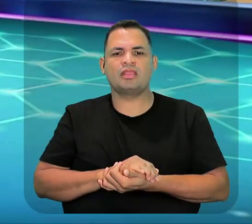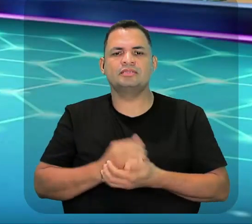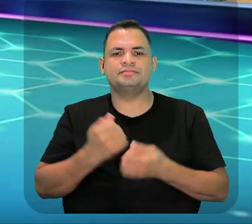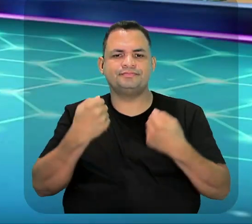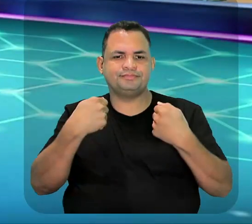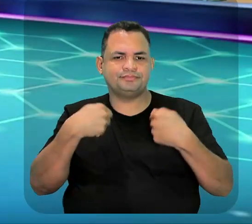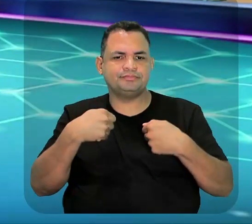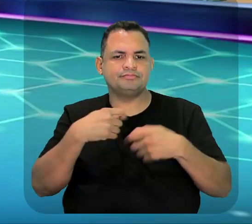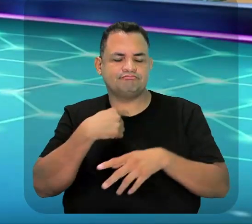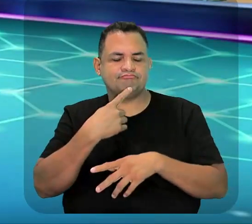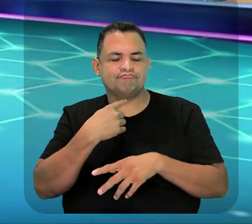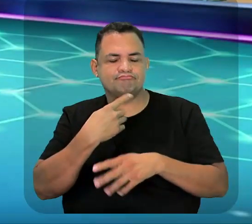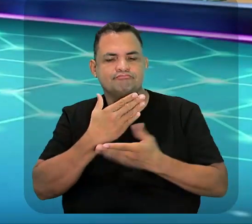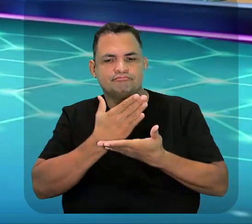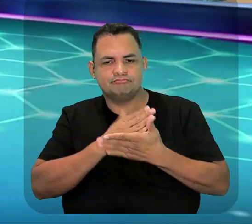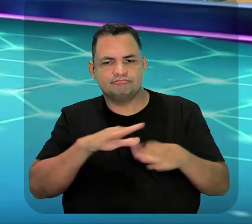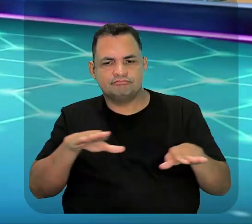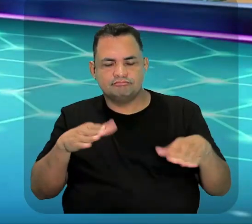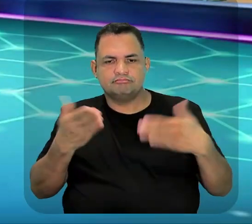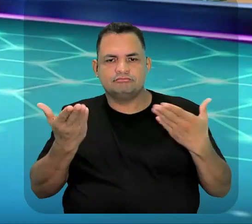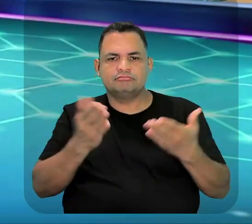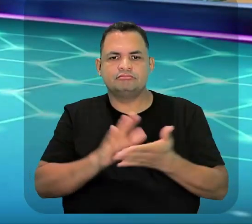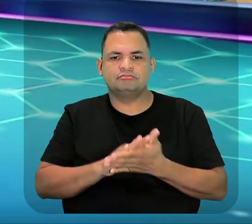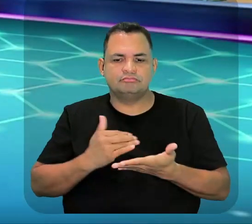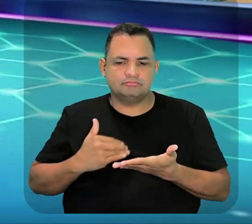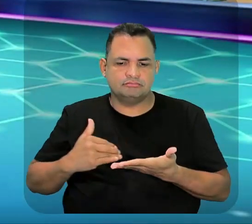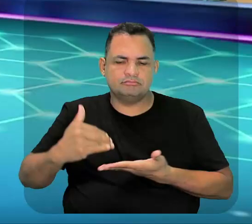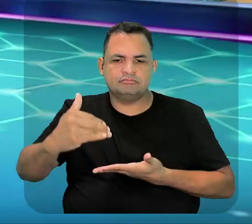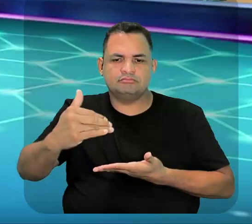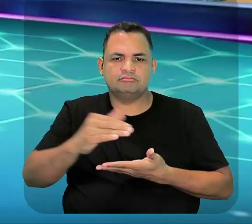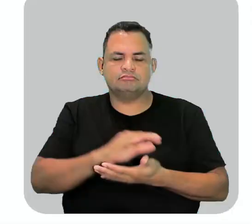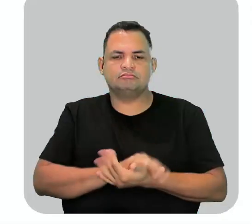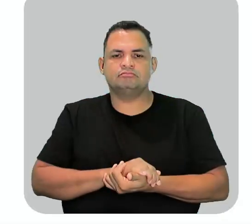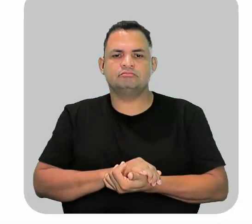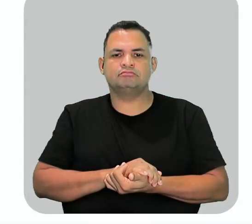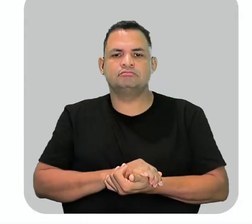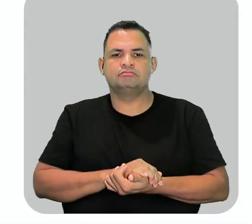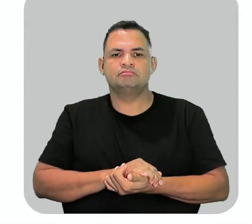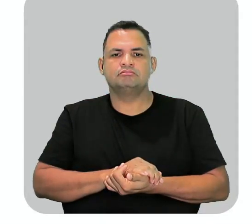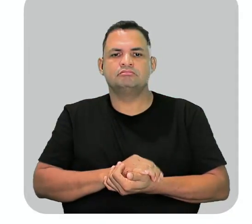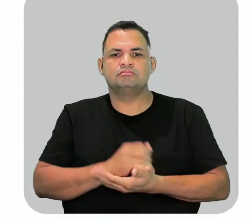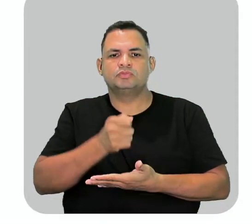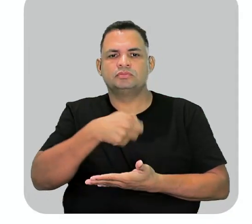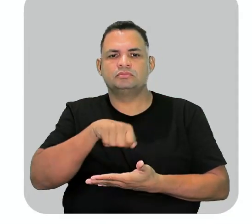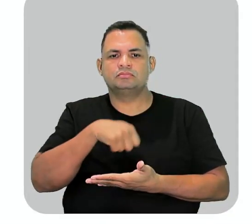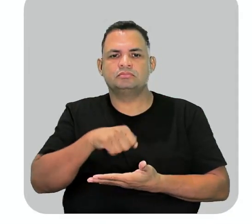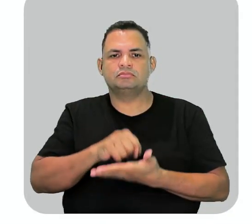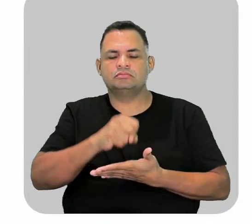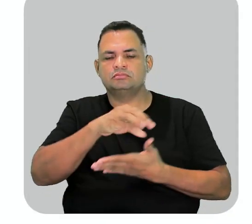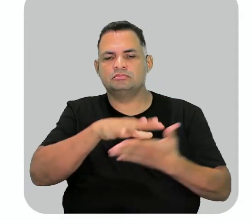gente poder ir tirando as dúvidas. Então, vamos lá para a gente poder fazer essa correção das nossas atividades.